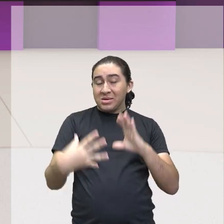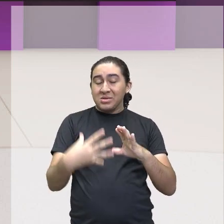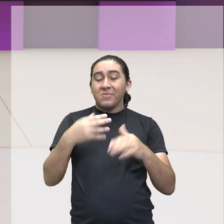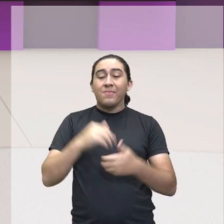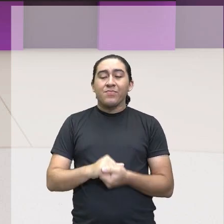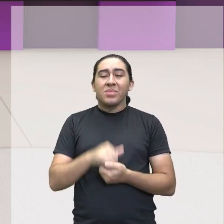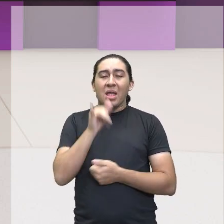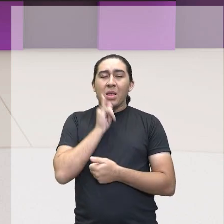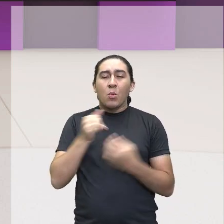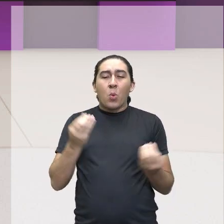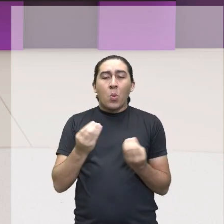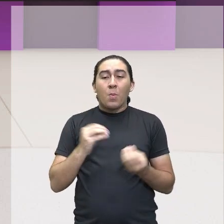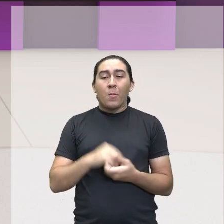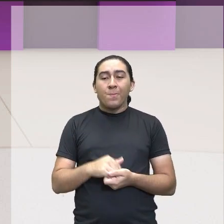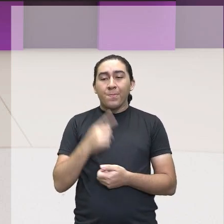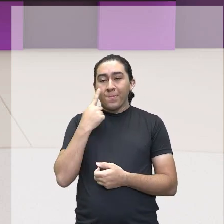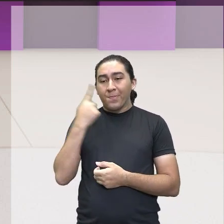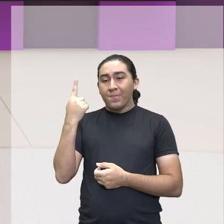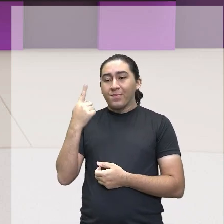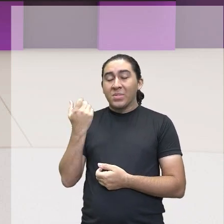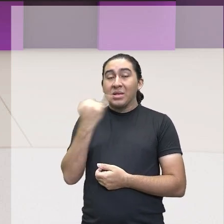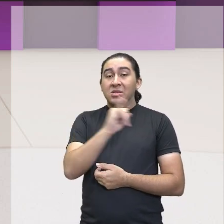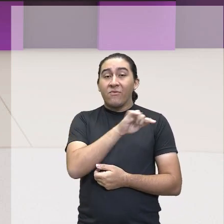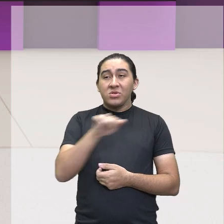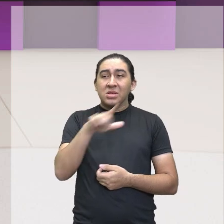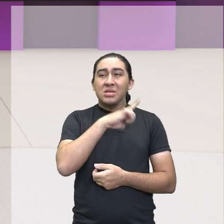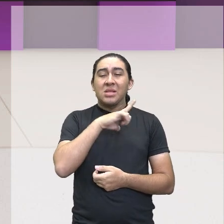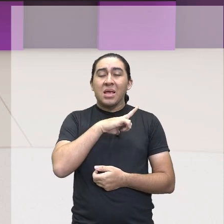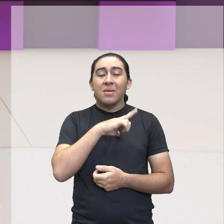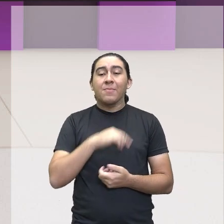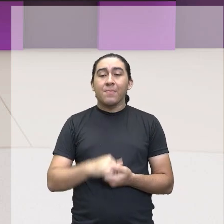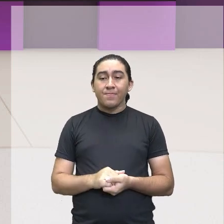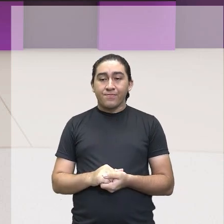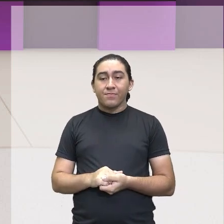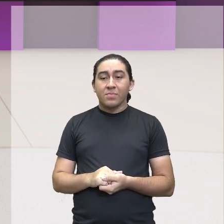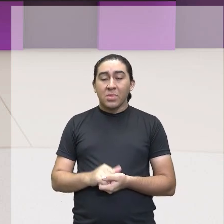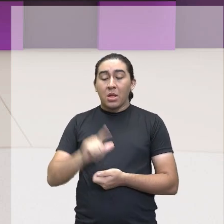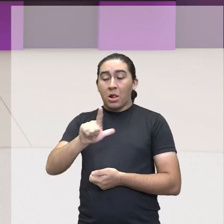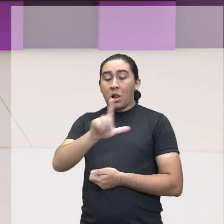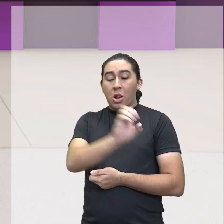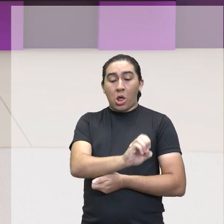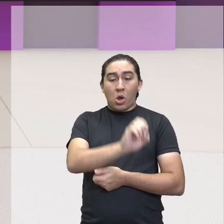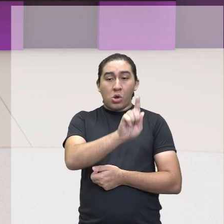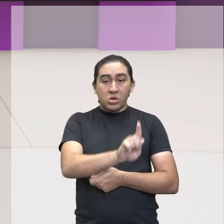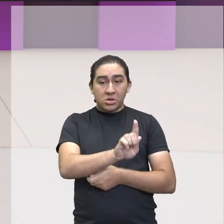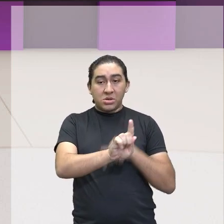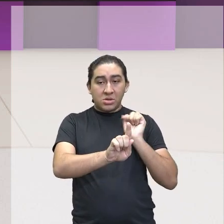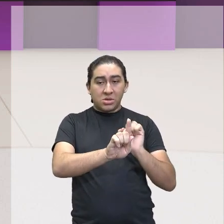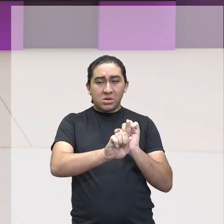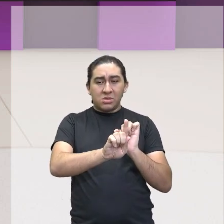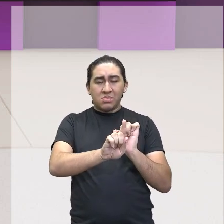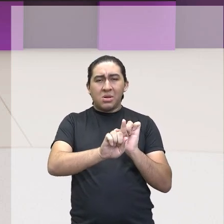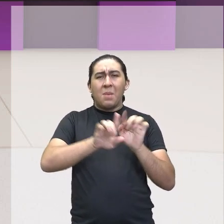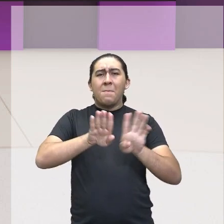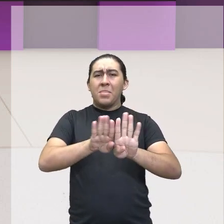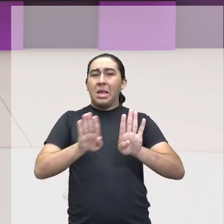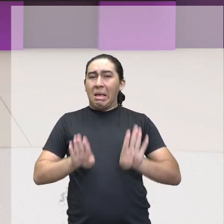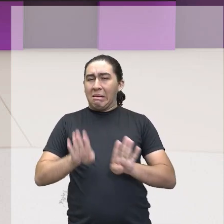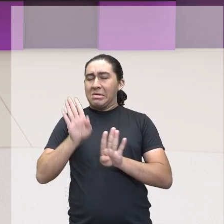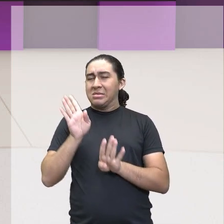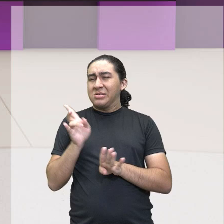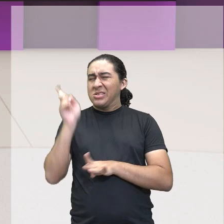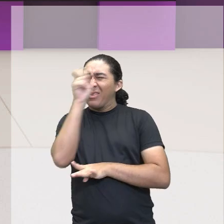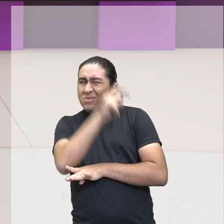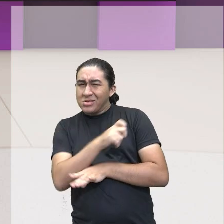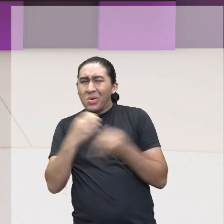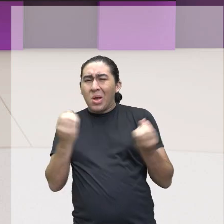Como? Olha lá o primeiro exemplo. Quando você tiver um logaritmo de um produto, professora, tá difícil. O que